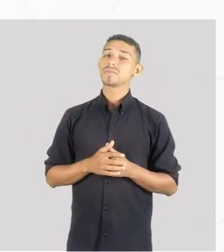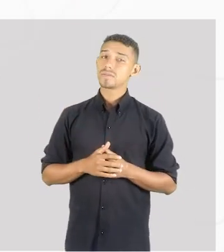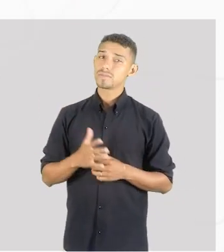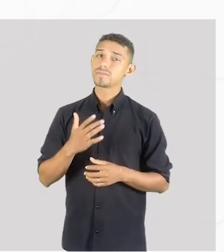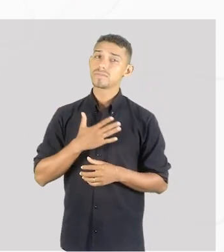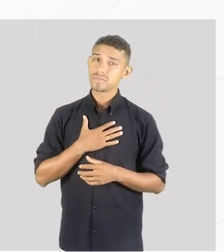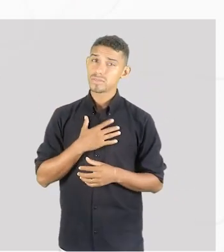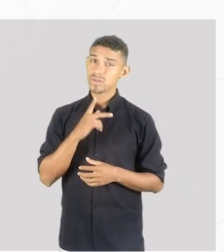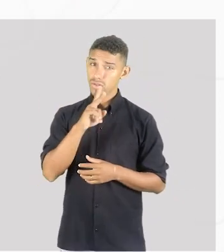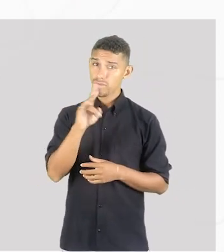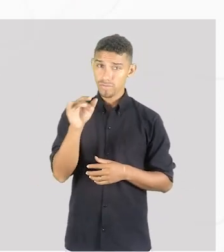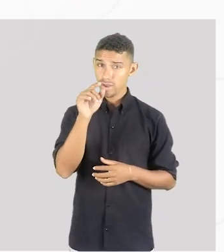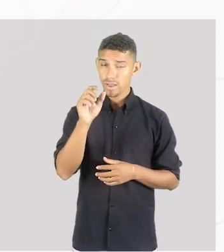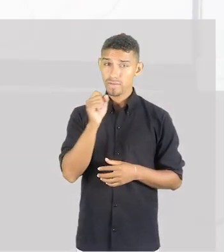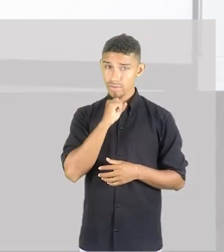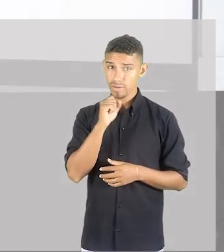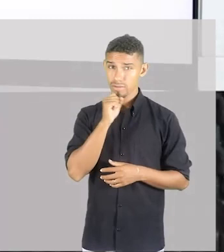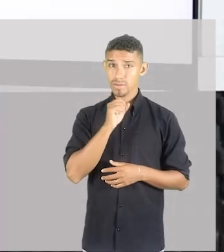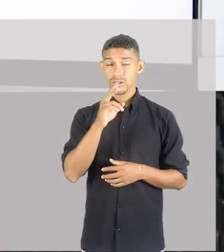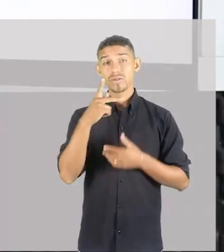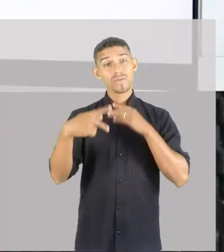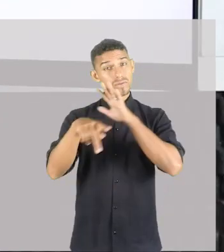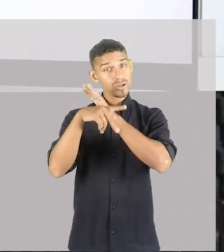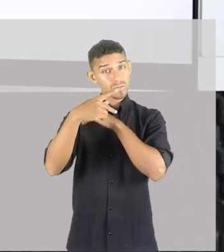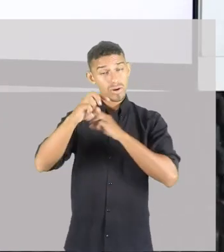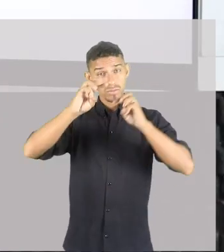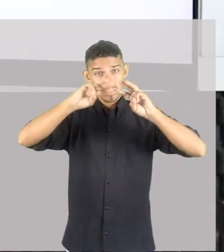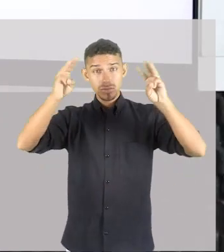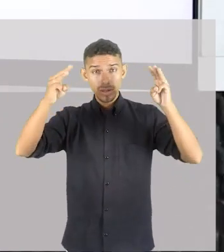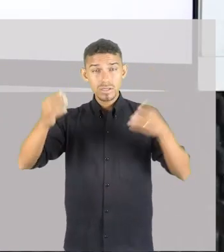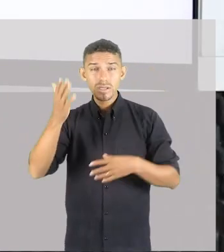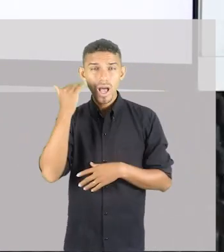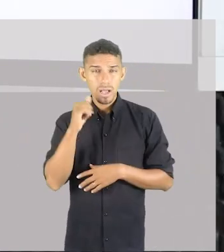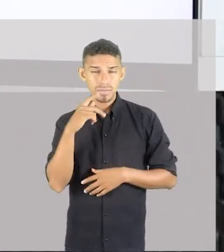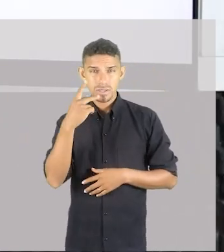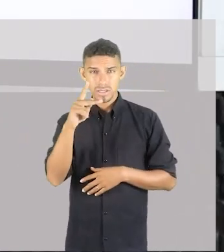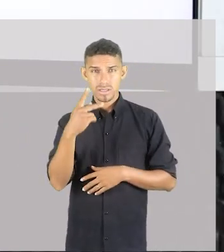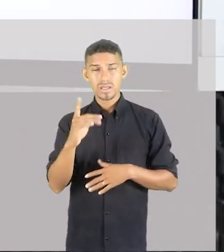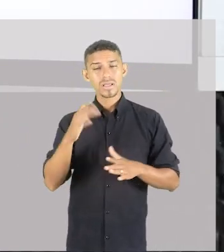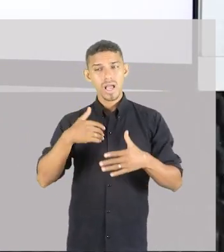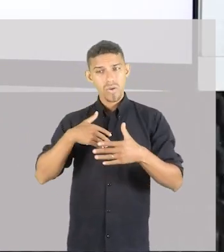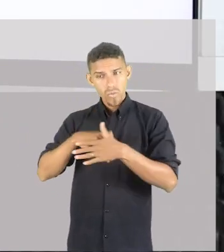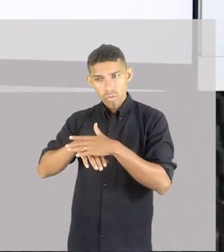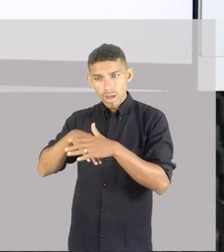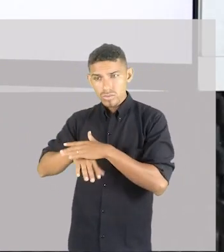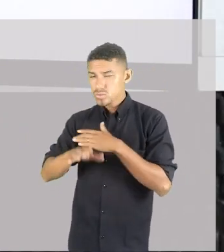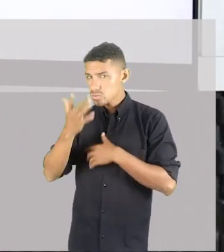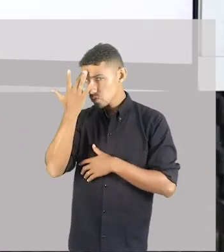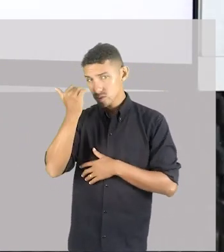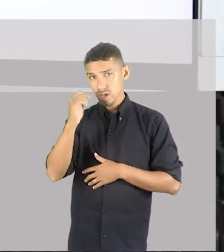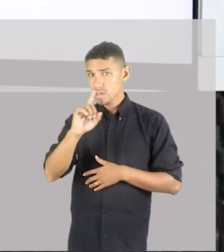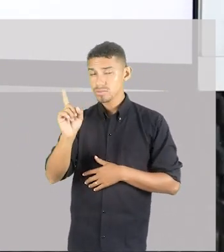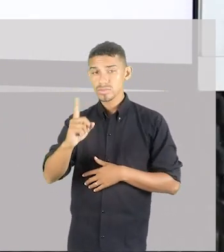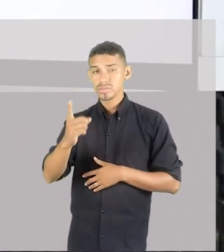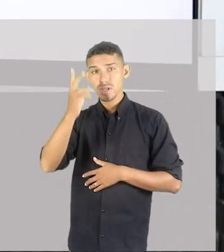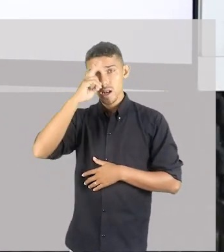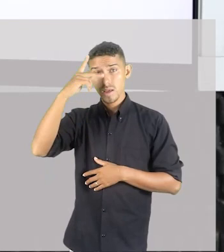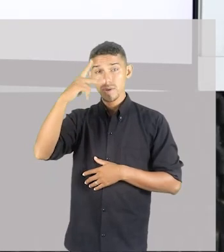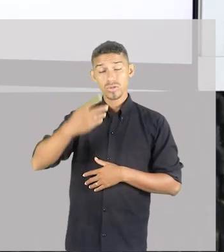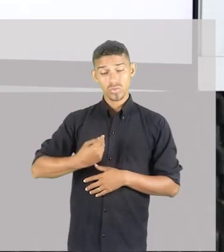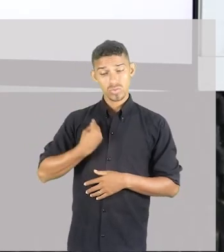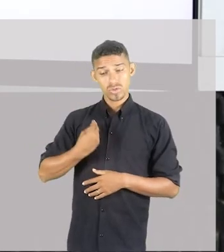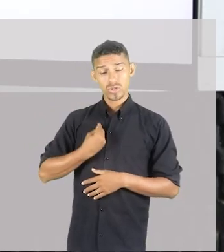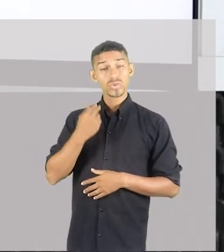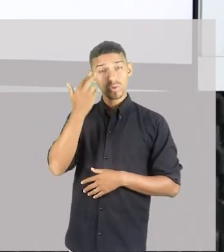filho, tu vai envelhecer e você vai fazer o seu próprio museu. Sabe aquelas peças que você já guarda e tu não sabe por que guarda, porque eles relembram a tua